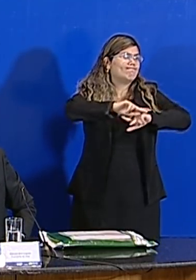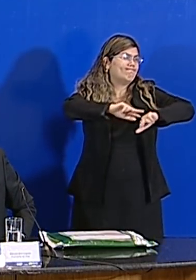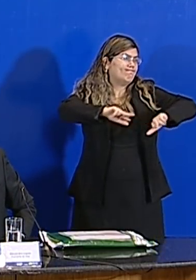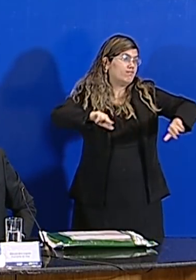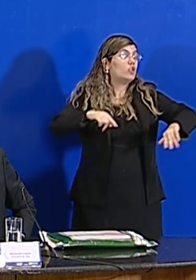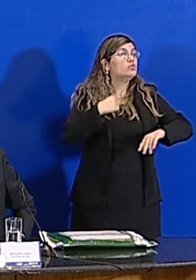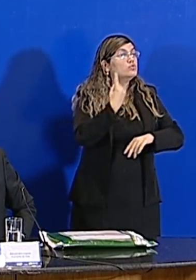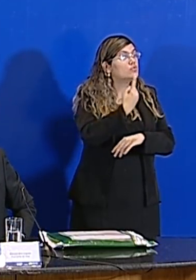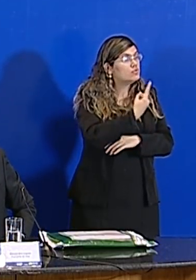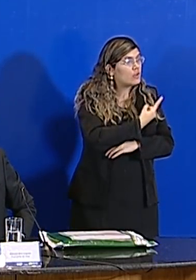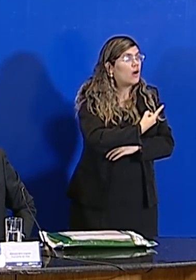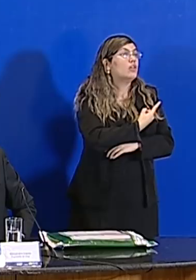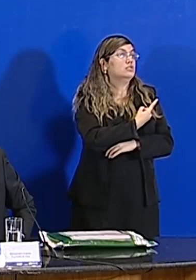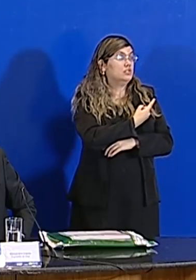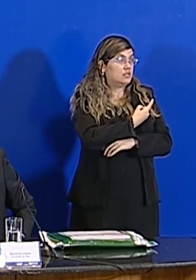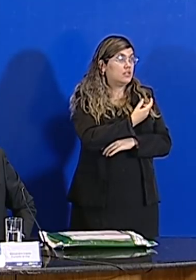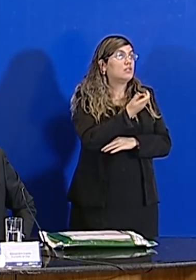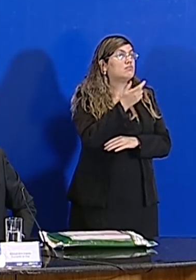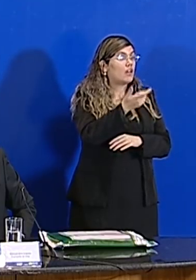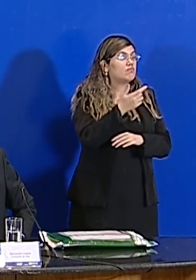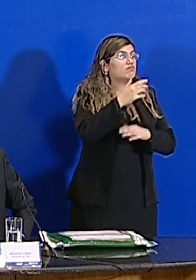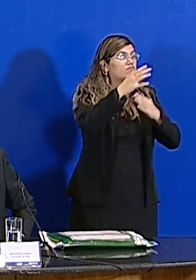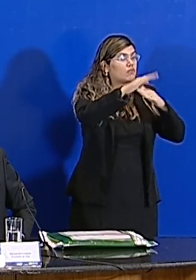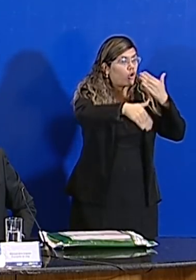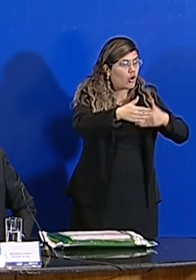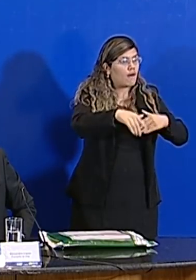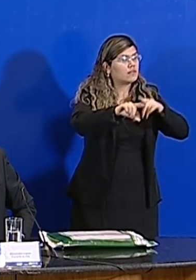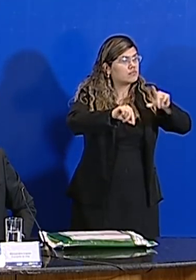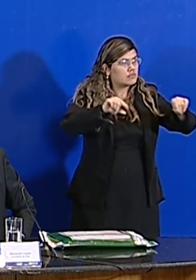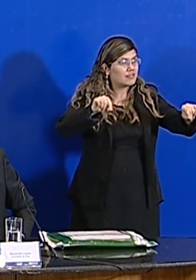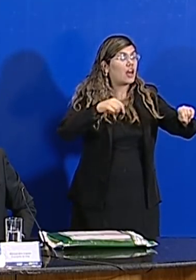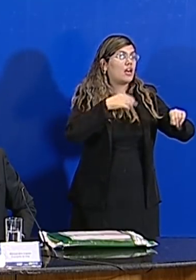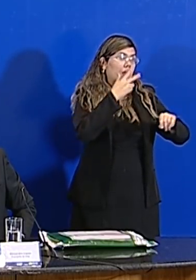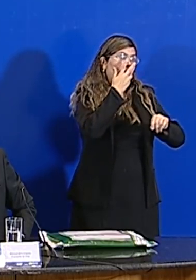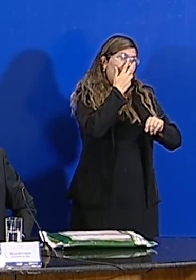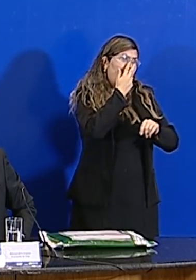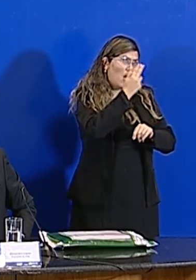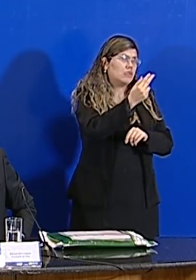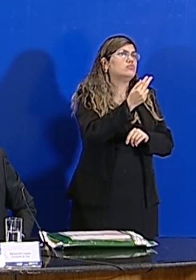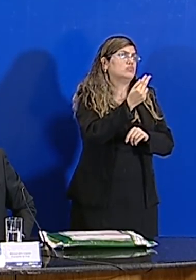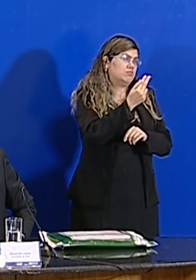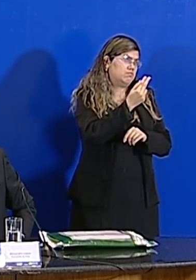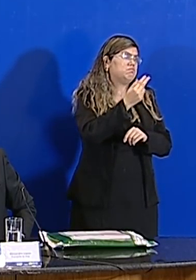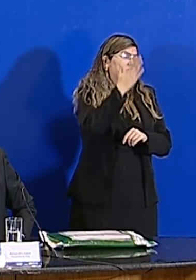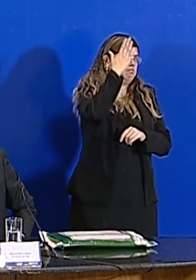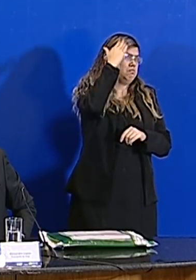uma seleção, o objetivo foi esse, e acho que foi um sucesso